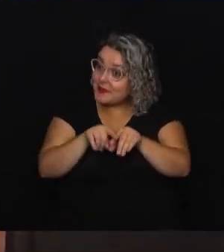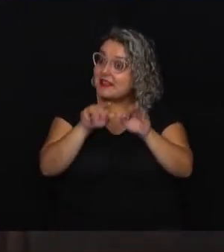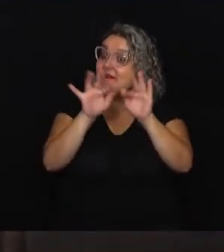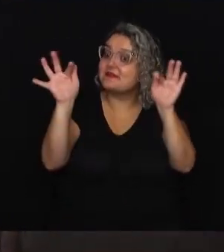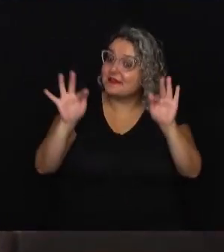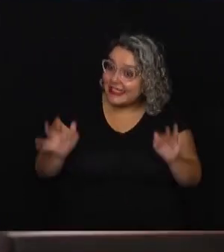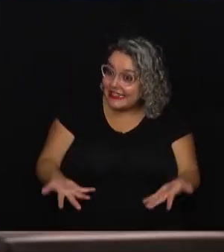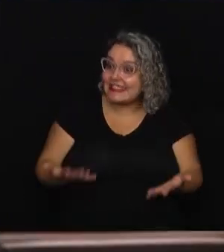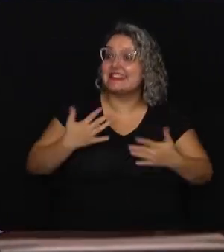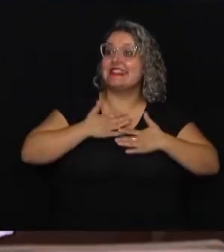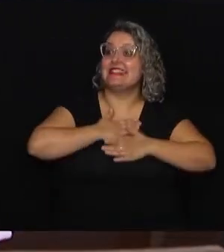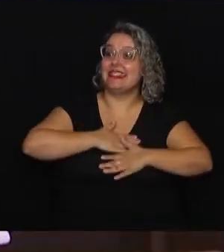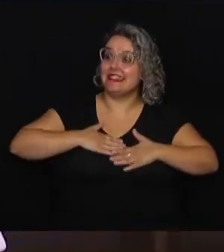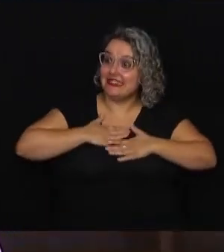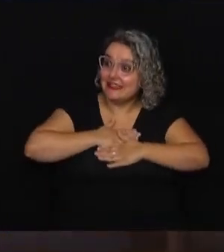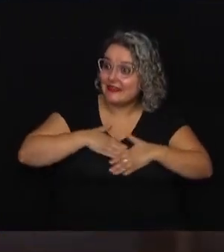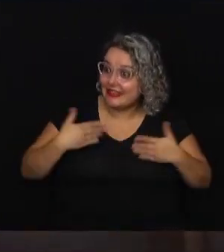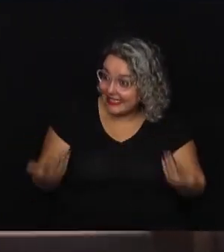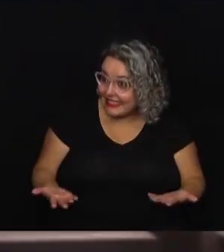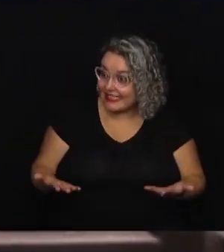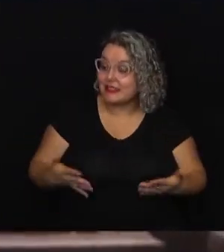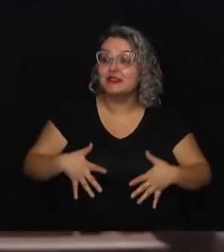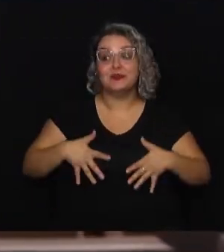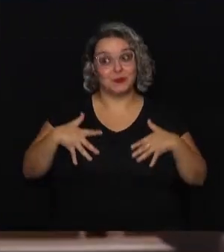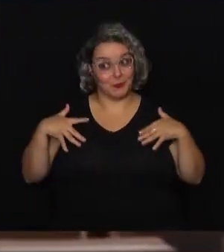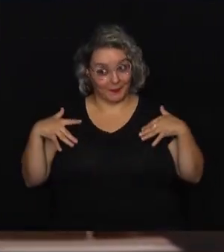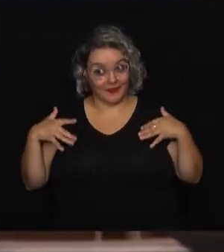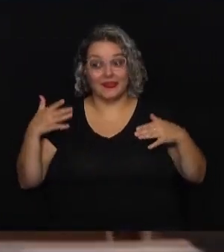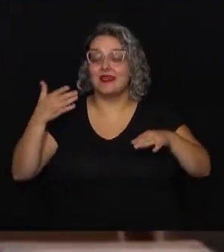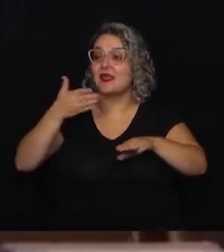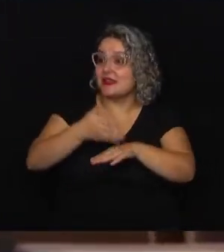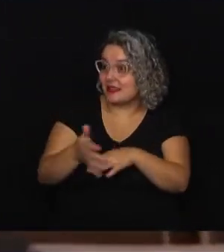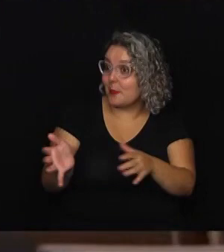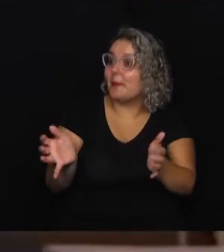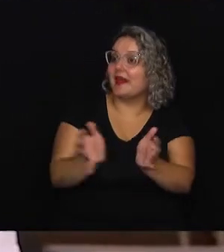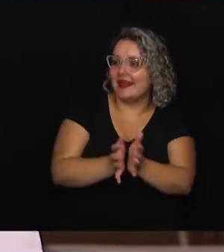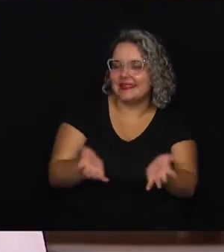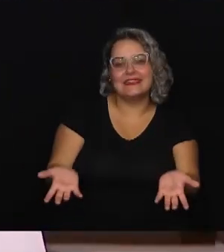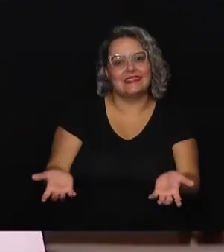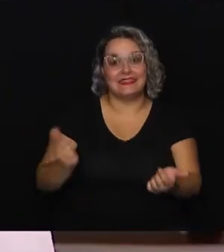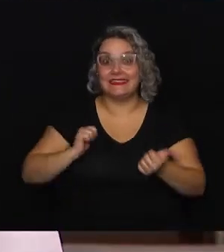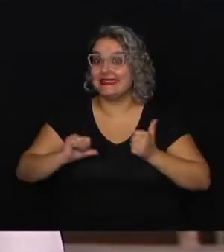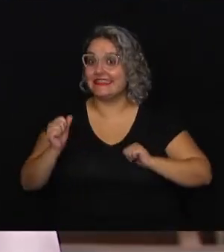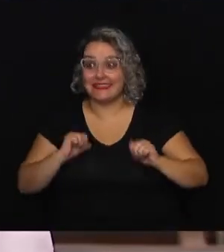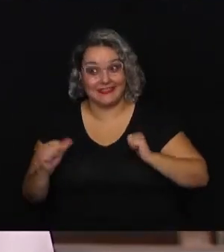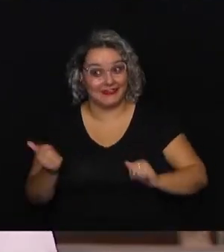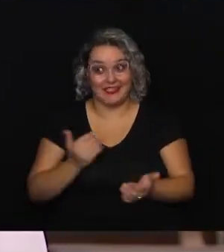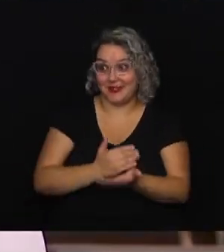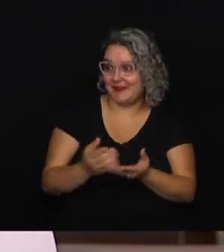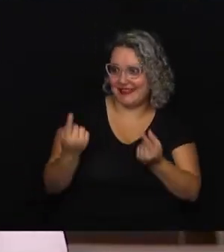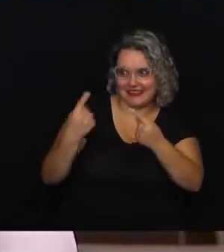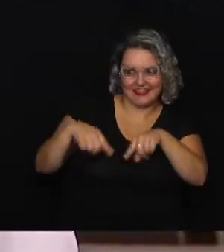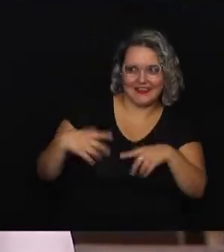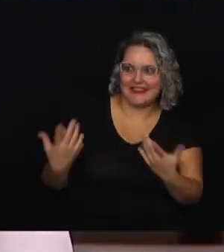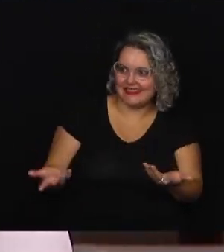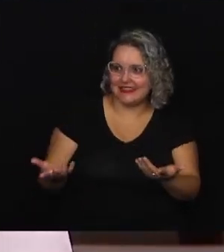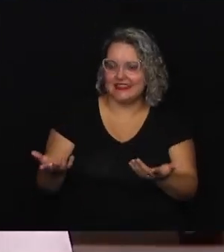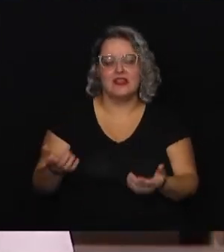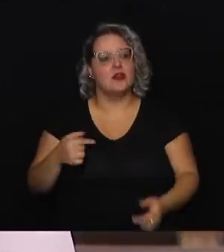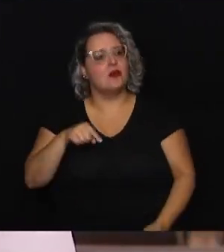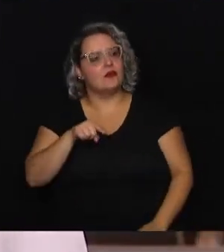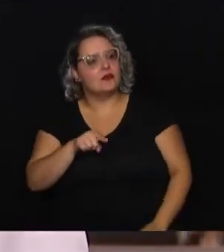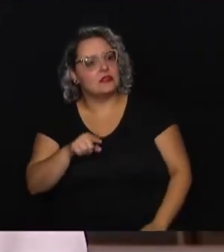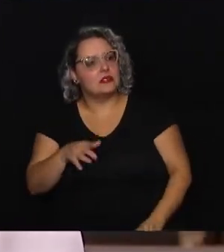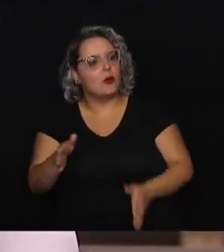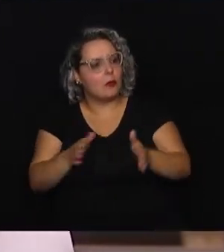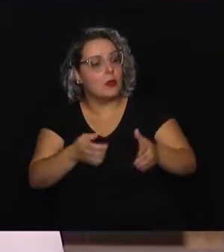muito satisfeita, orgulhosa de fazer parte dessa equipe e ansiosa para começar o campeonato. Você ficou um tempo na Espanha,